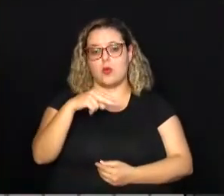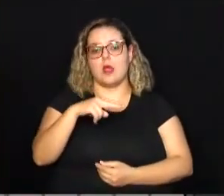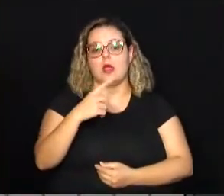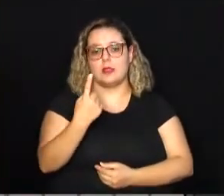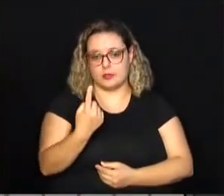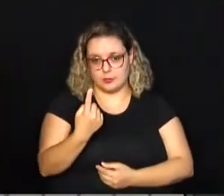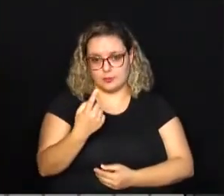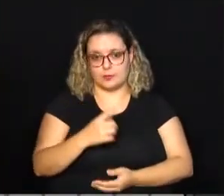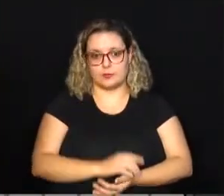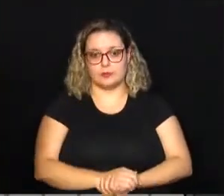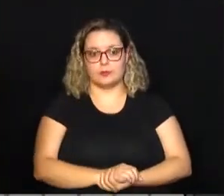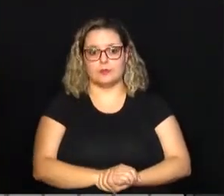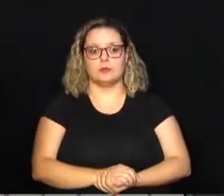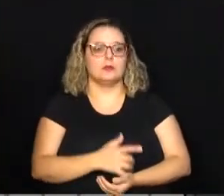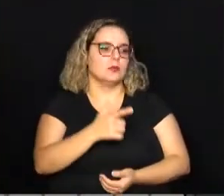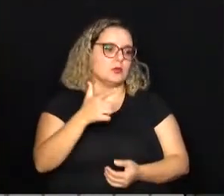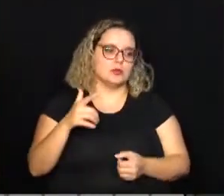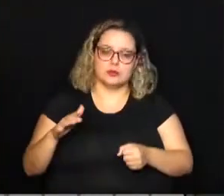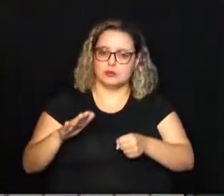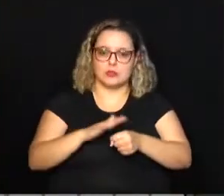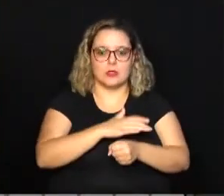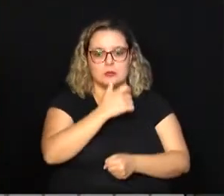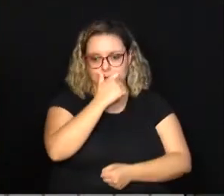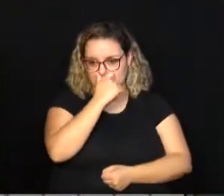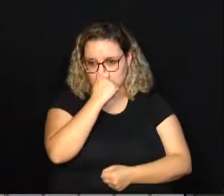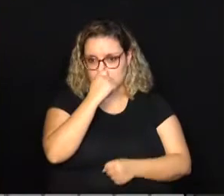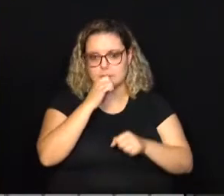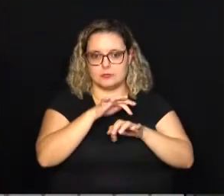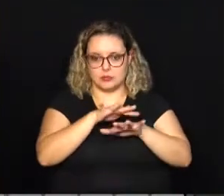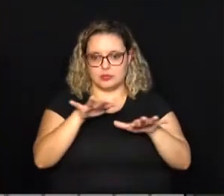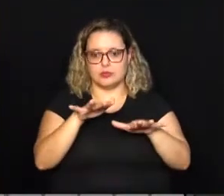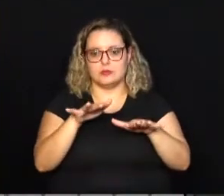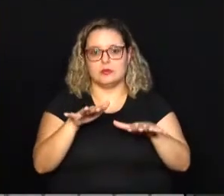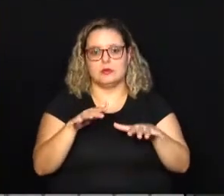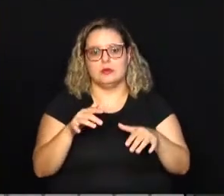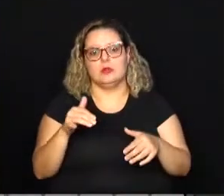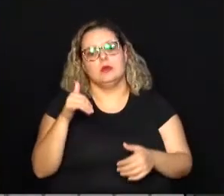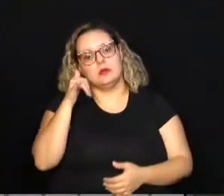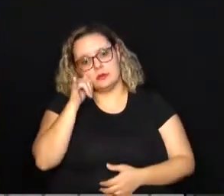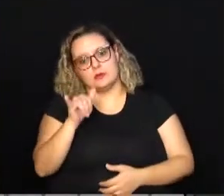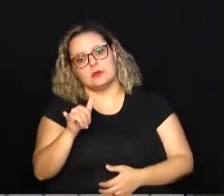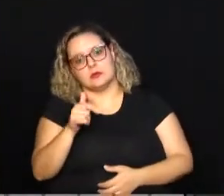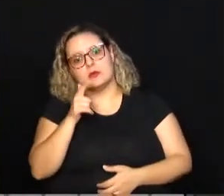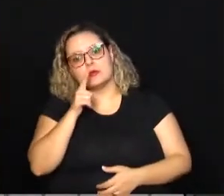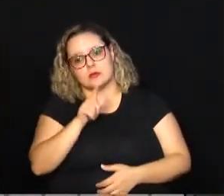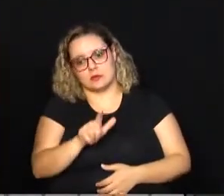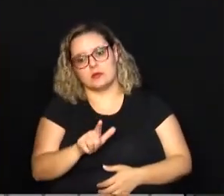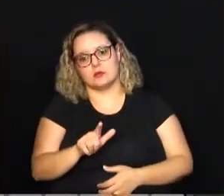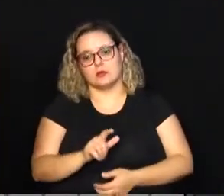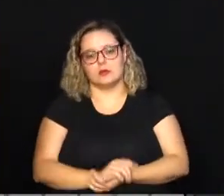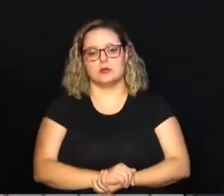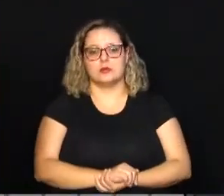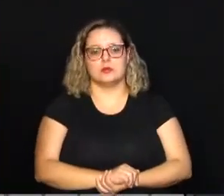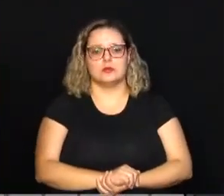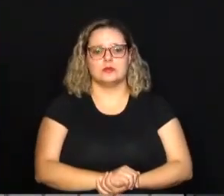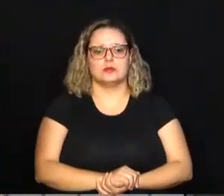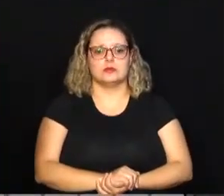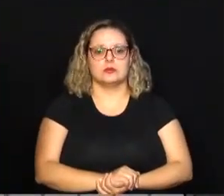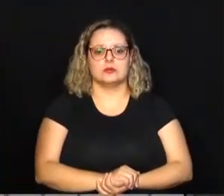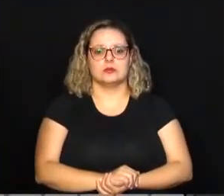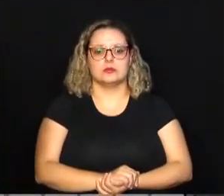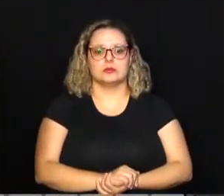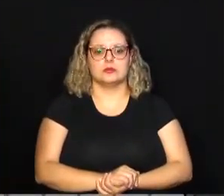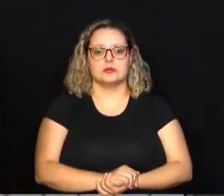aí aglomerações, enfim, nós conseguimos passar, né, e já tivemos embates